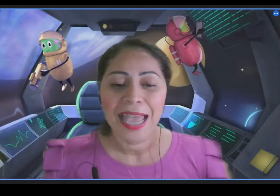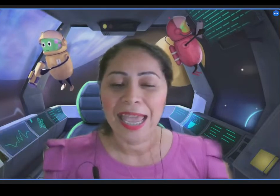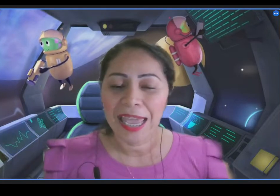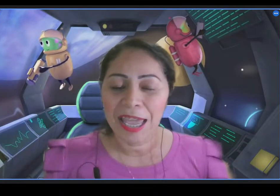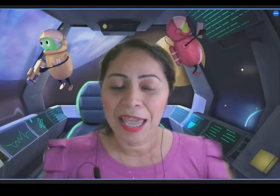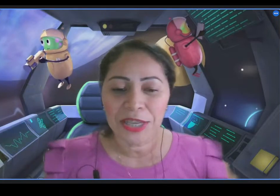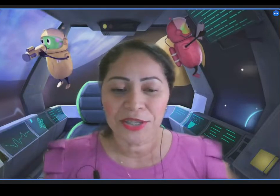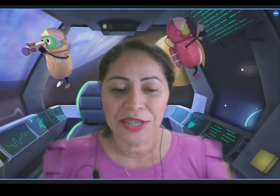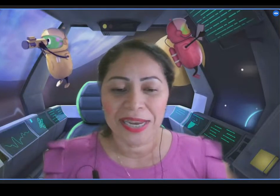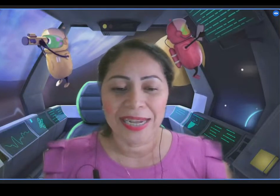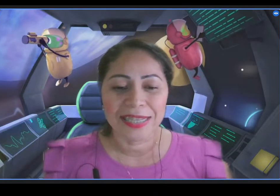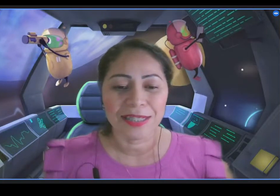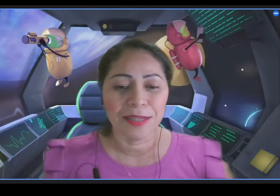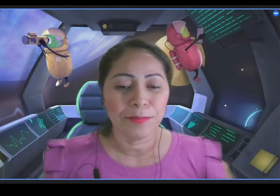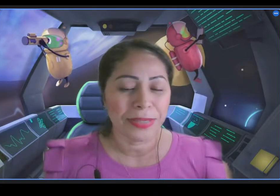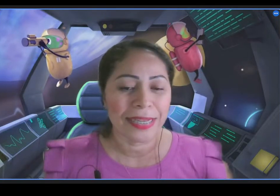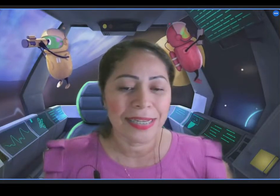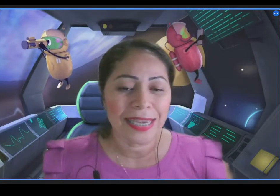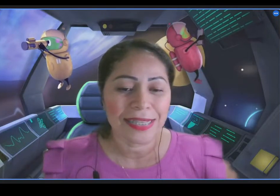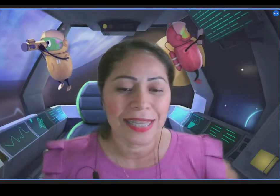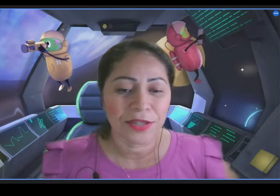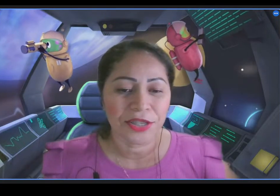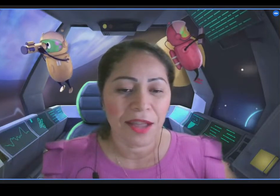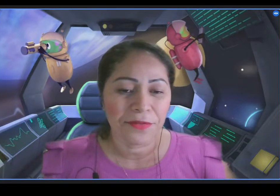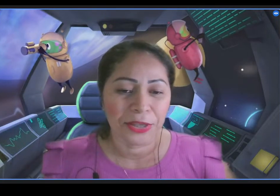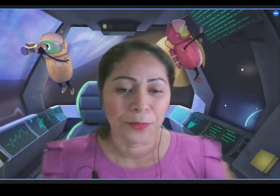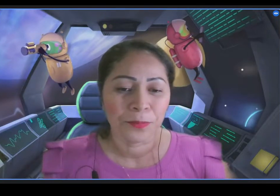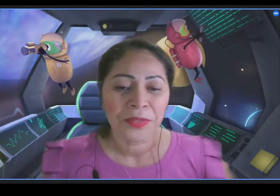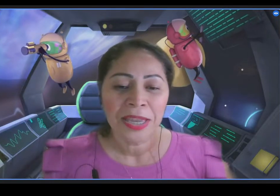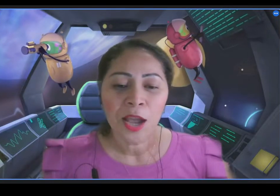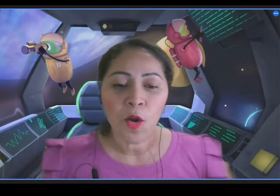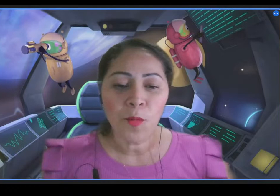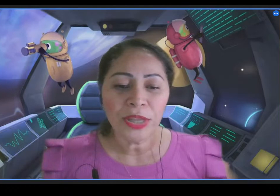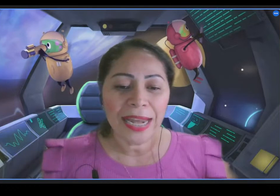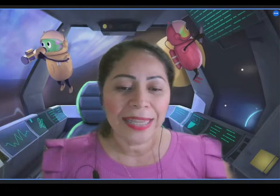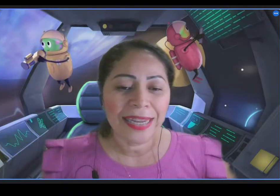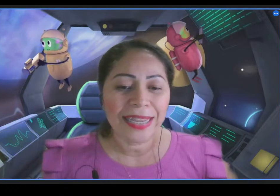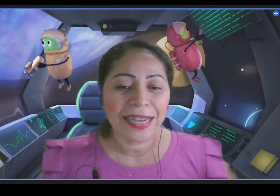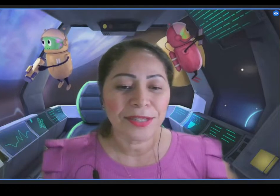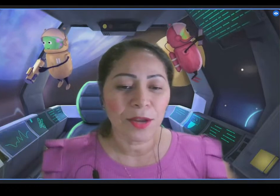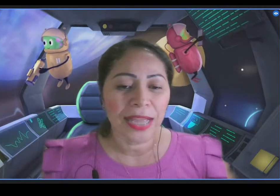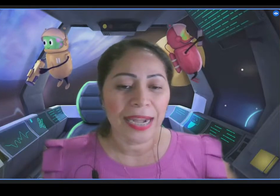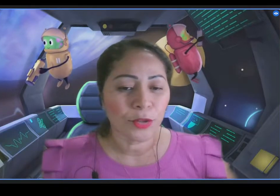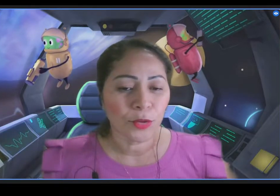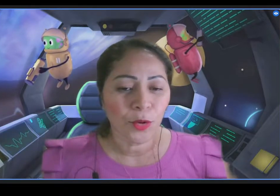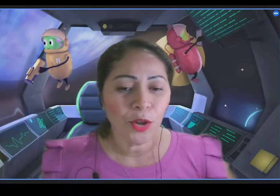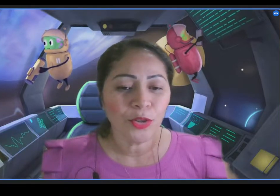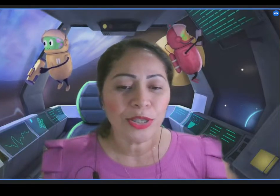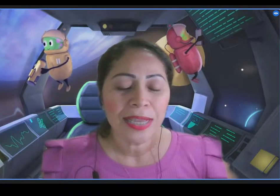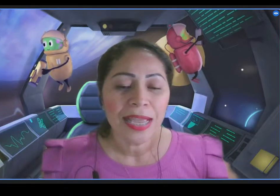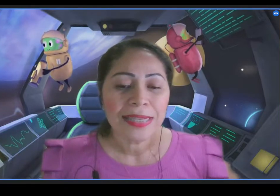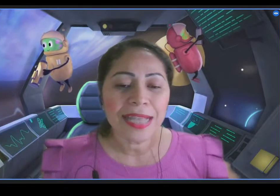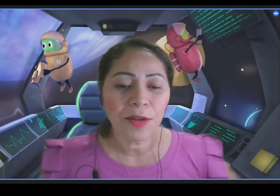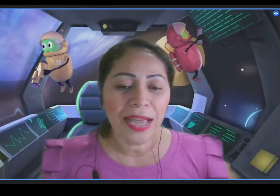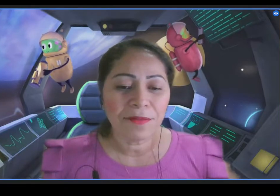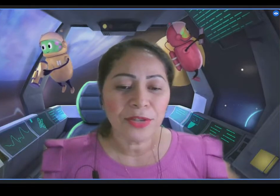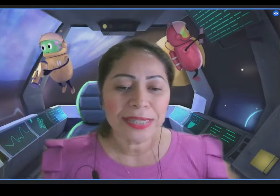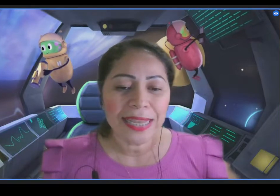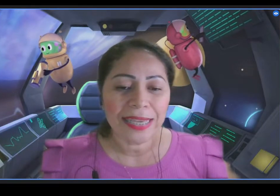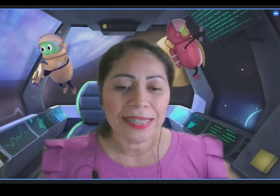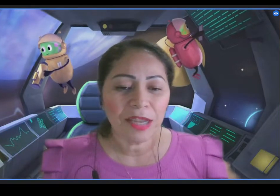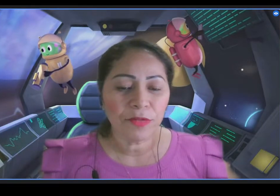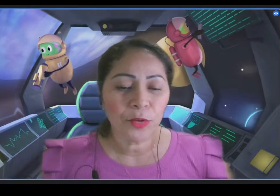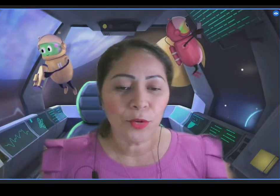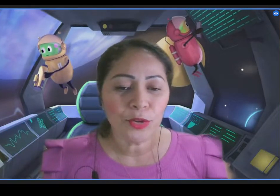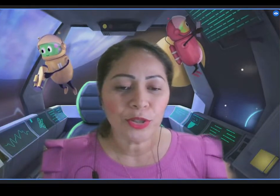pensarem, refletirem aí nesse grande recesso que está vindo. Com muita alegria, quero saudar a todos, saudar você